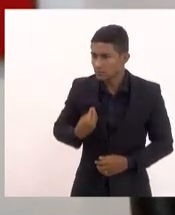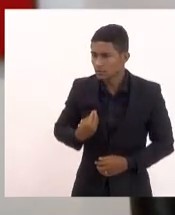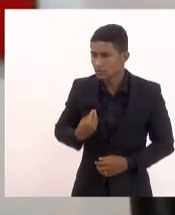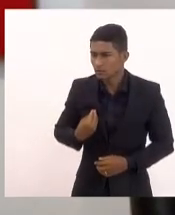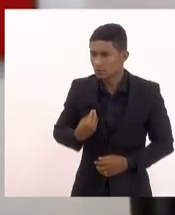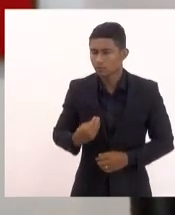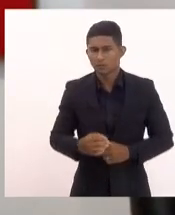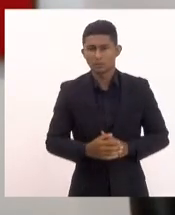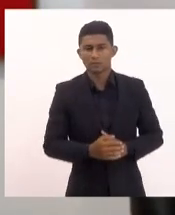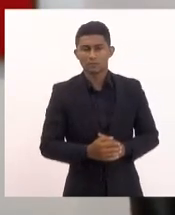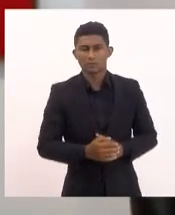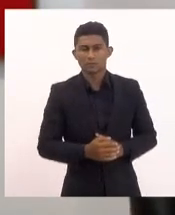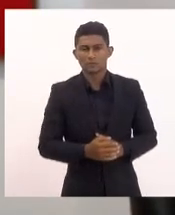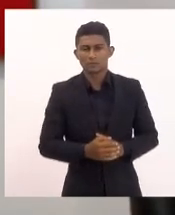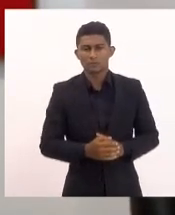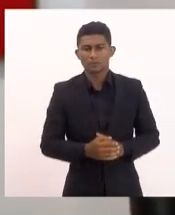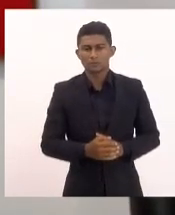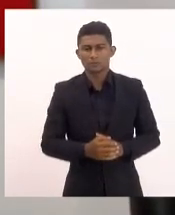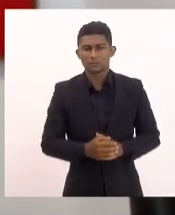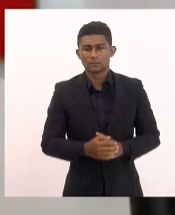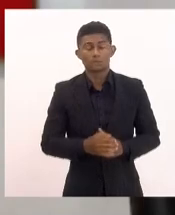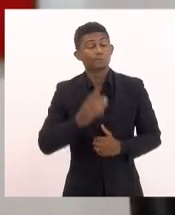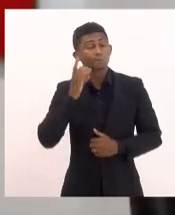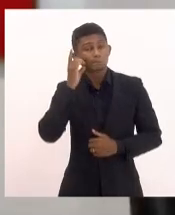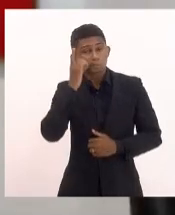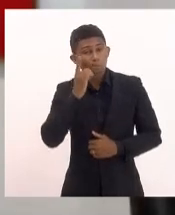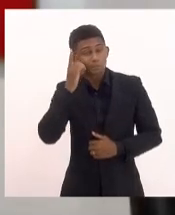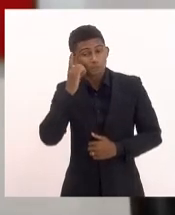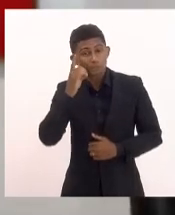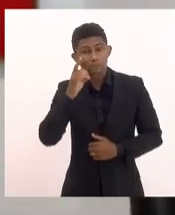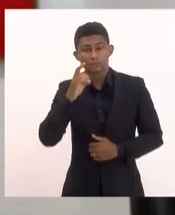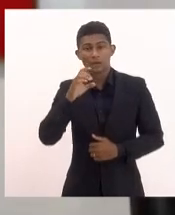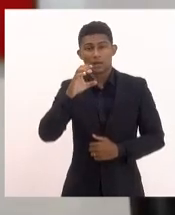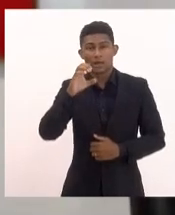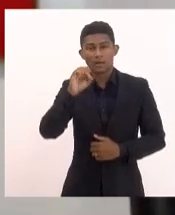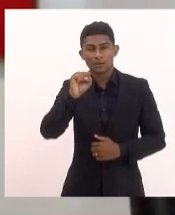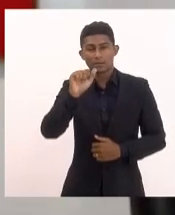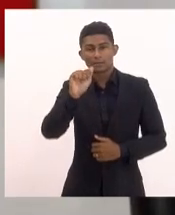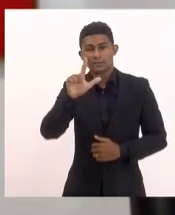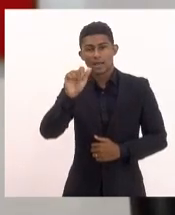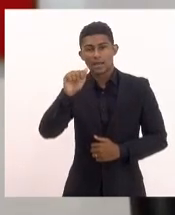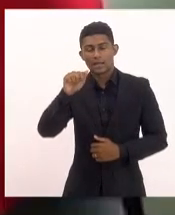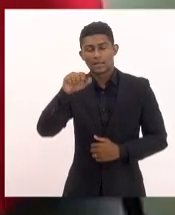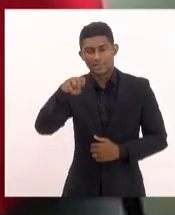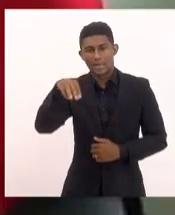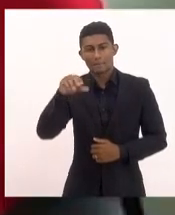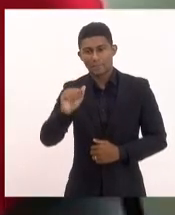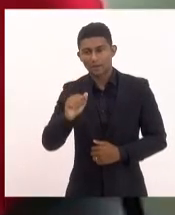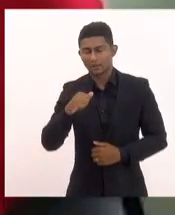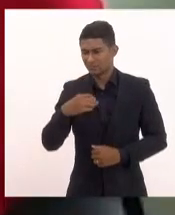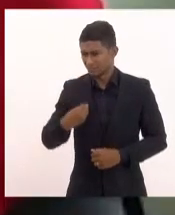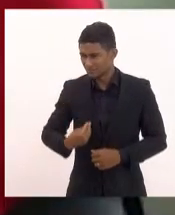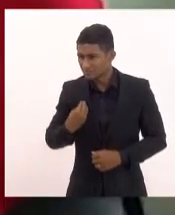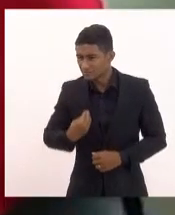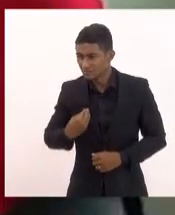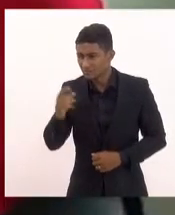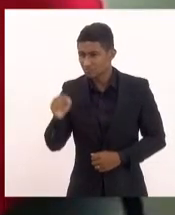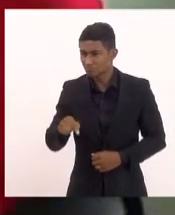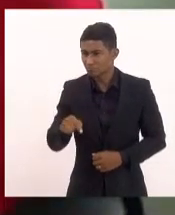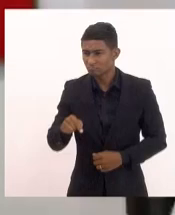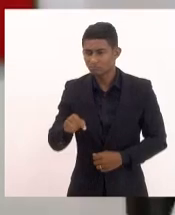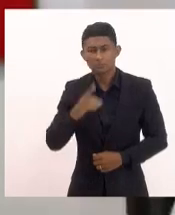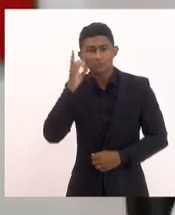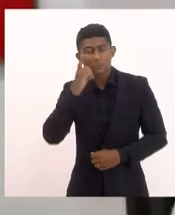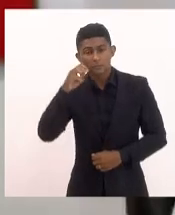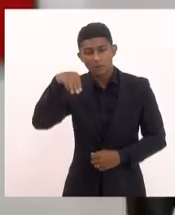Deputado delegado Carlos Augusto. Deputado Coronel Salema. Deputado Coronel Salema. Deputada